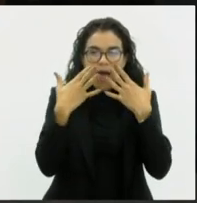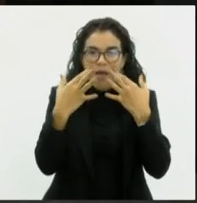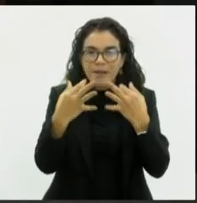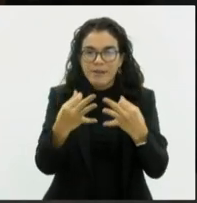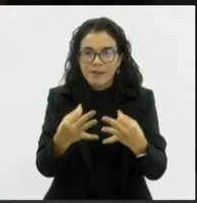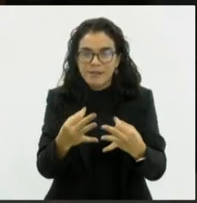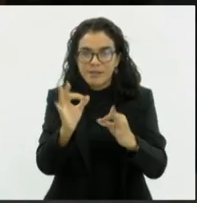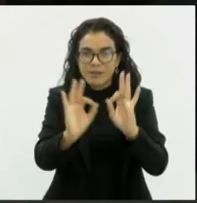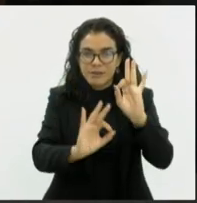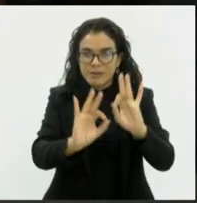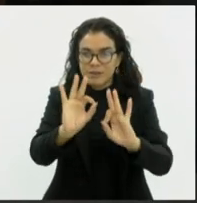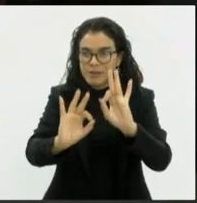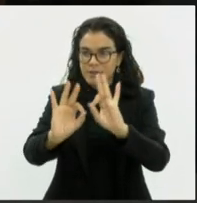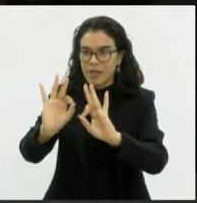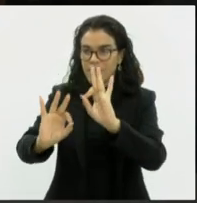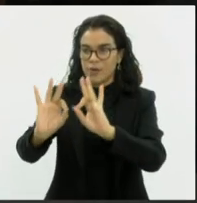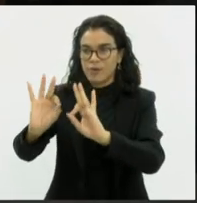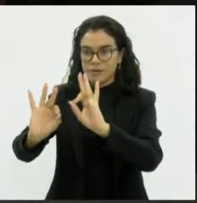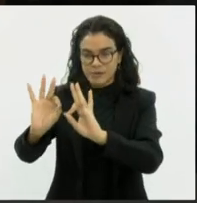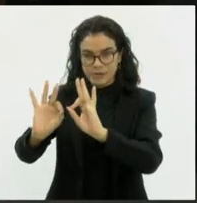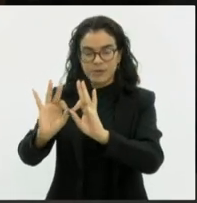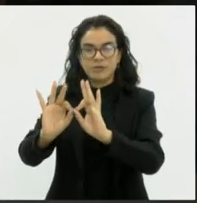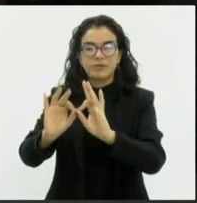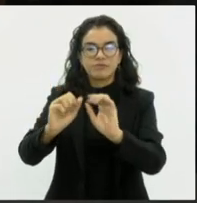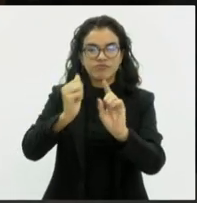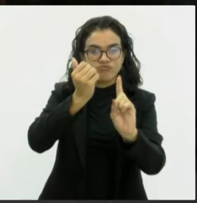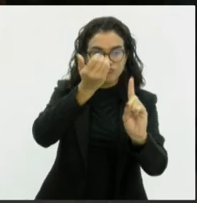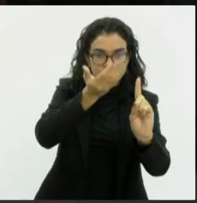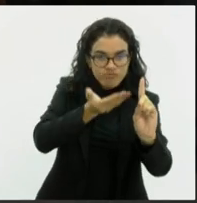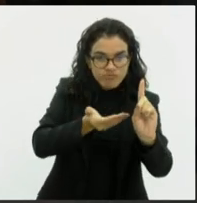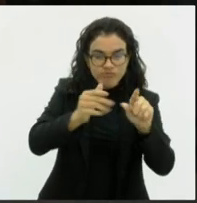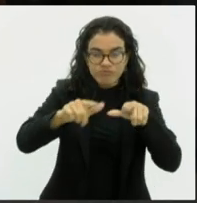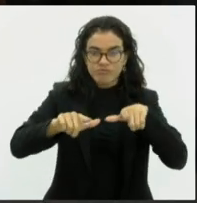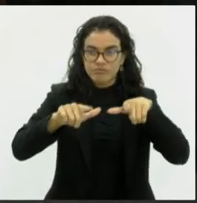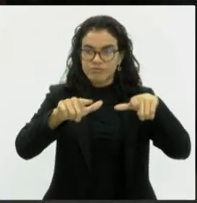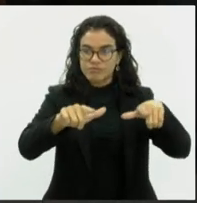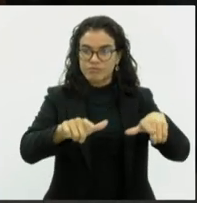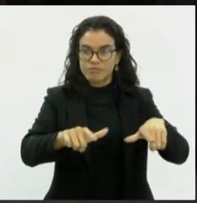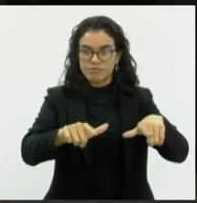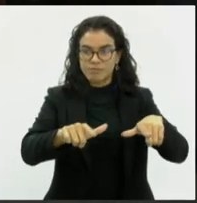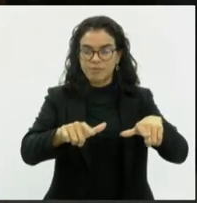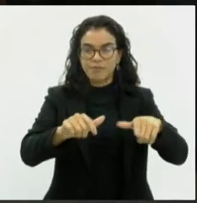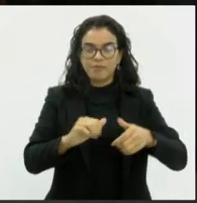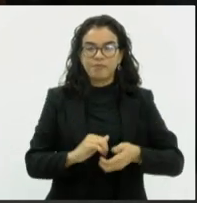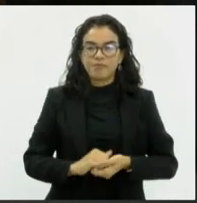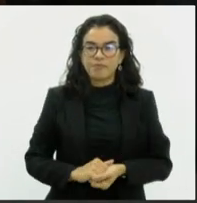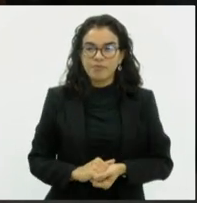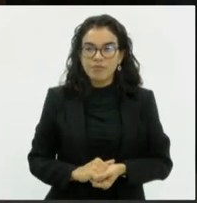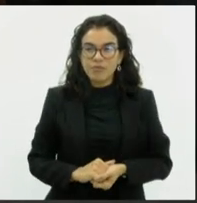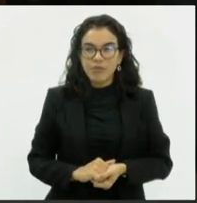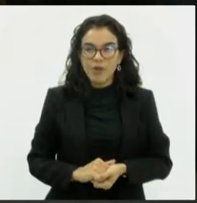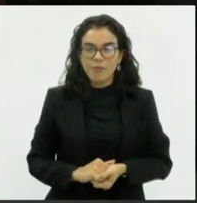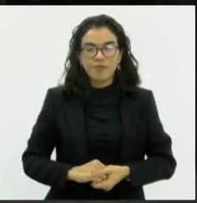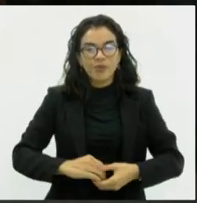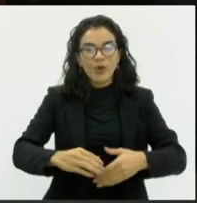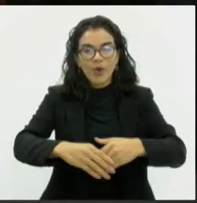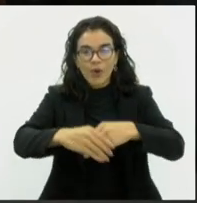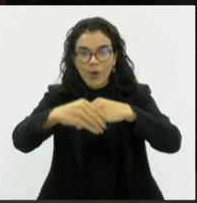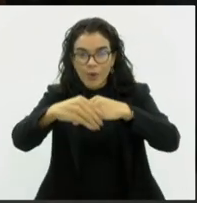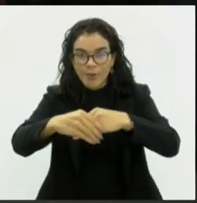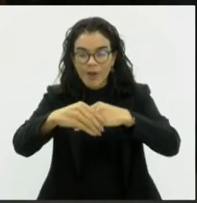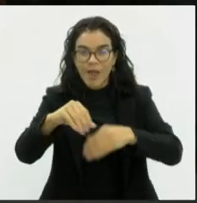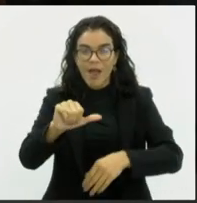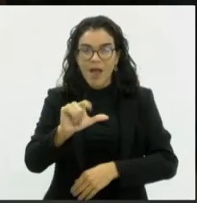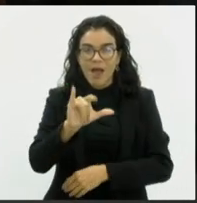na organização da solenidade. Cumprimento a Aline